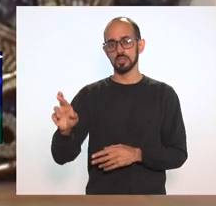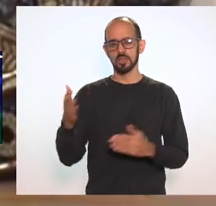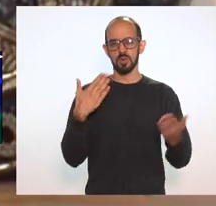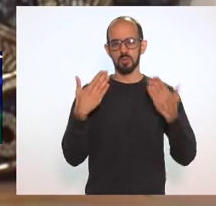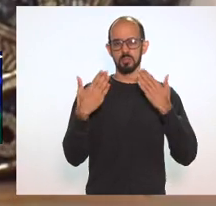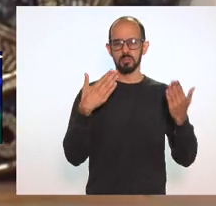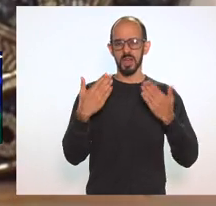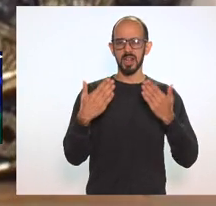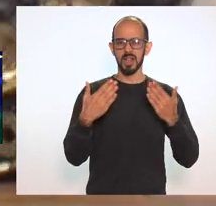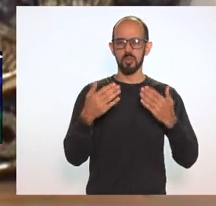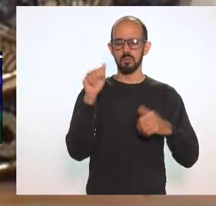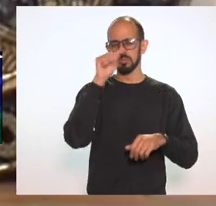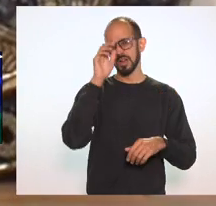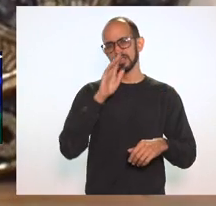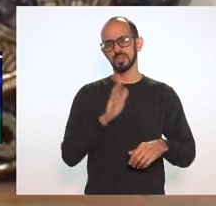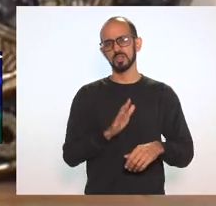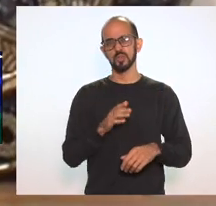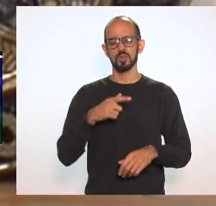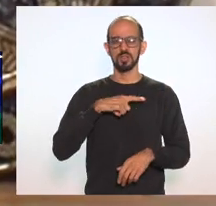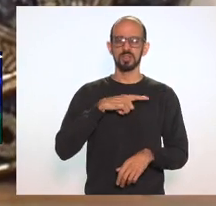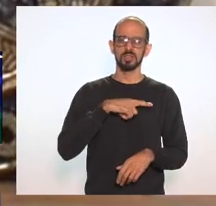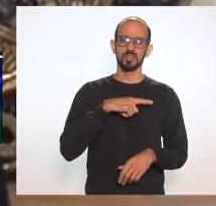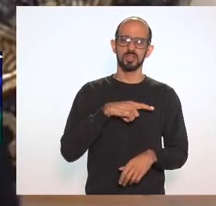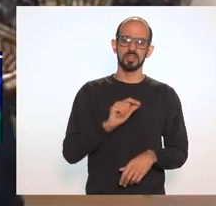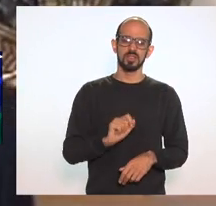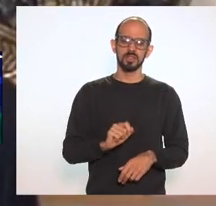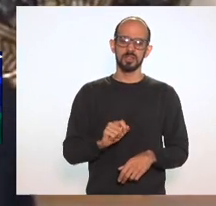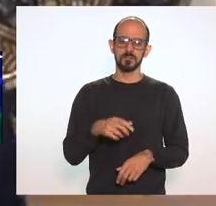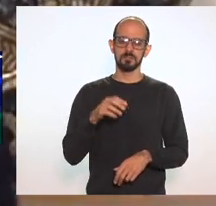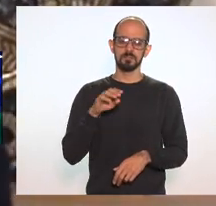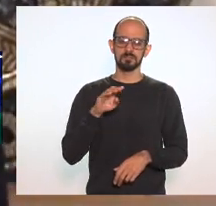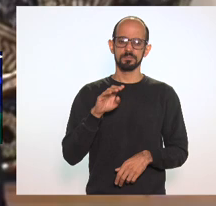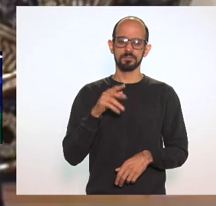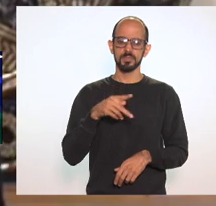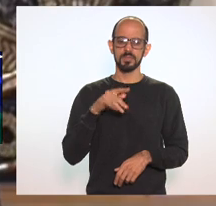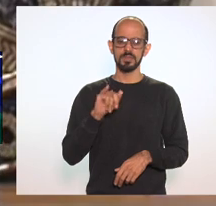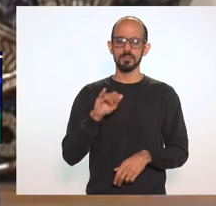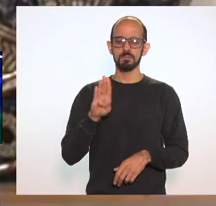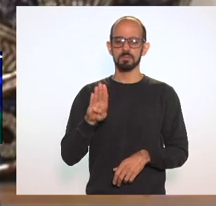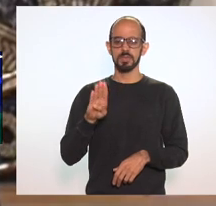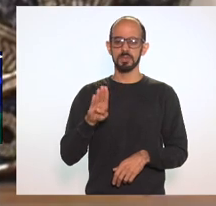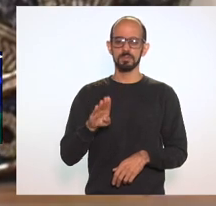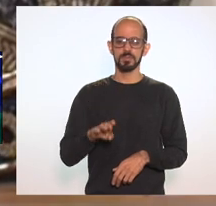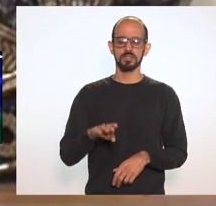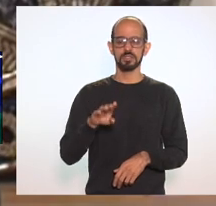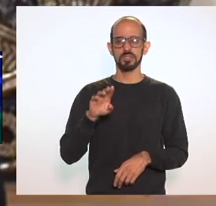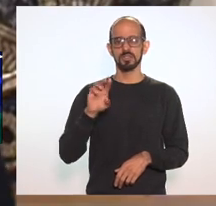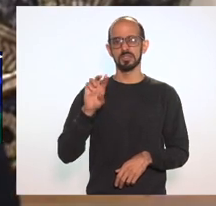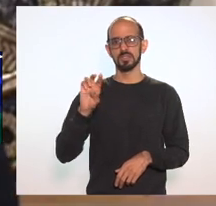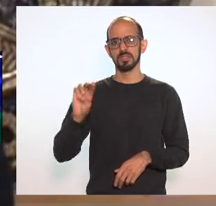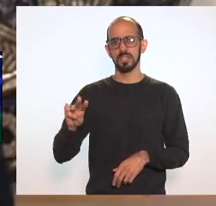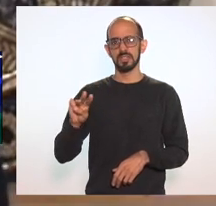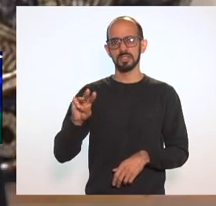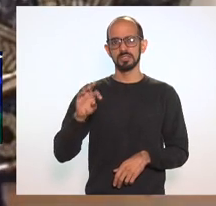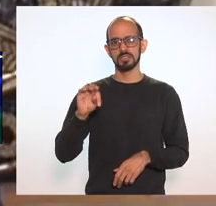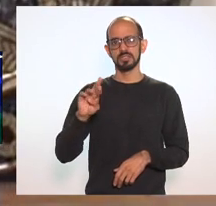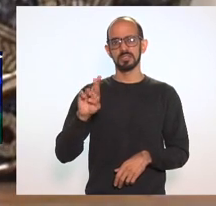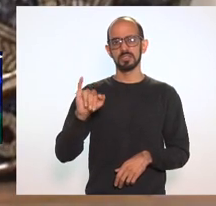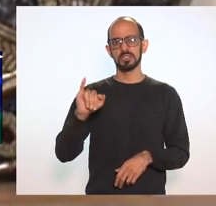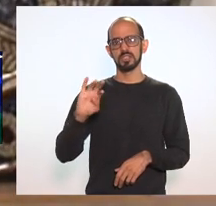que tem 200 milhões de habitantes e um PIB de sete de três trilhões 34 milhões não não